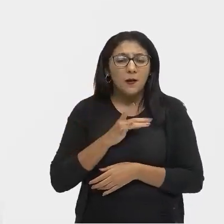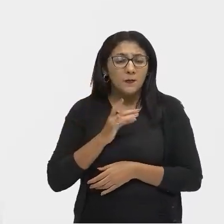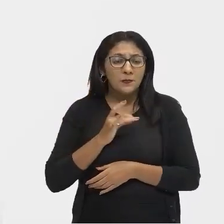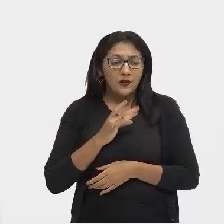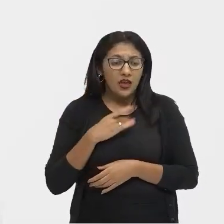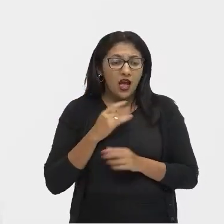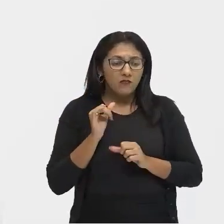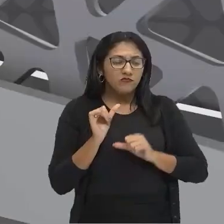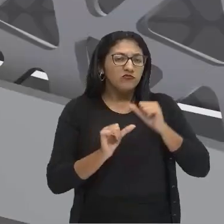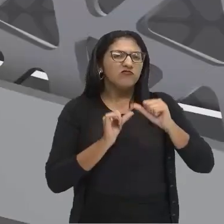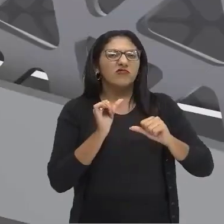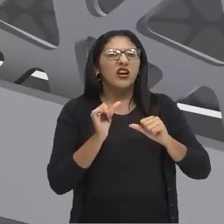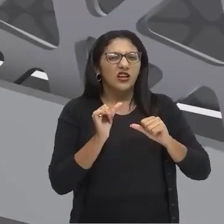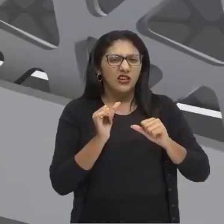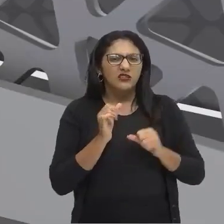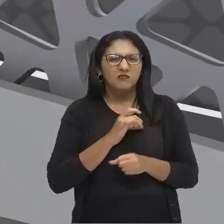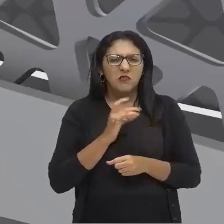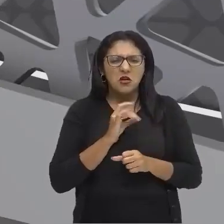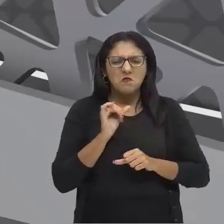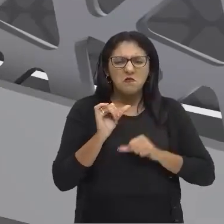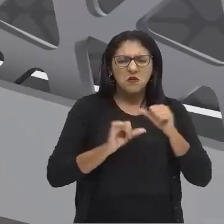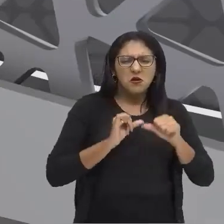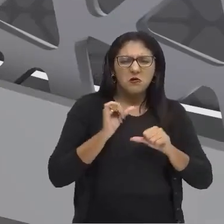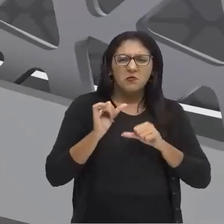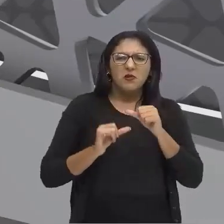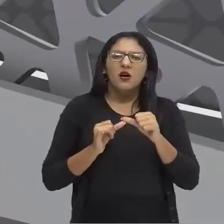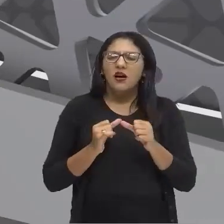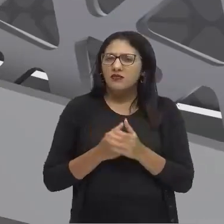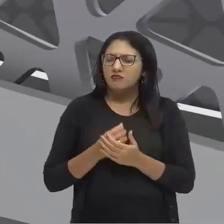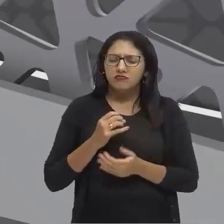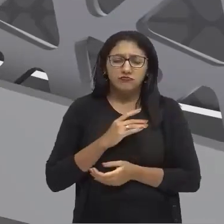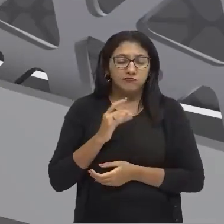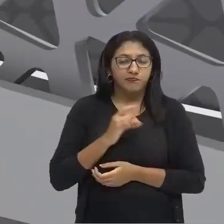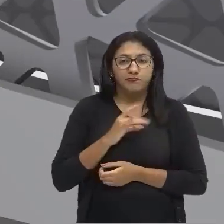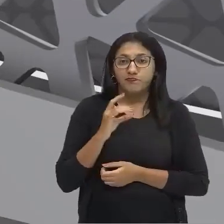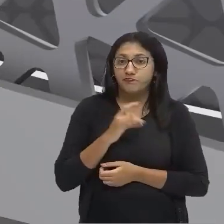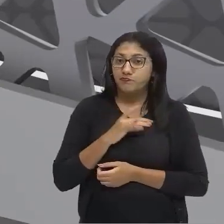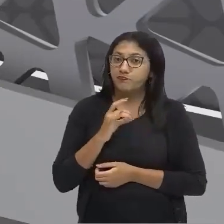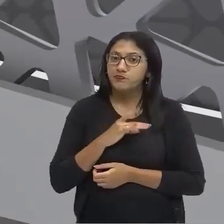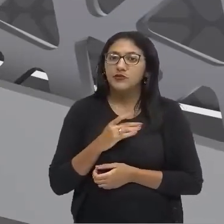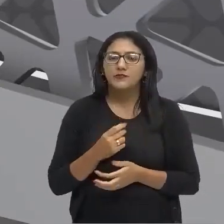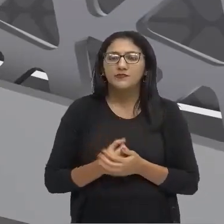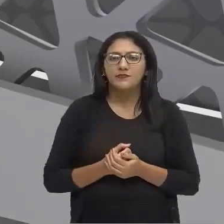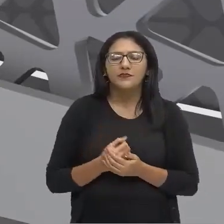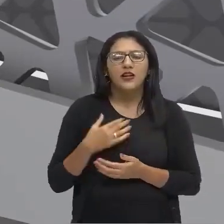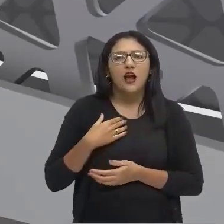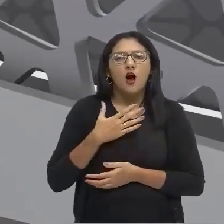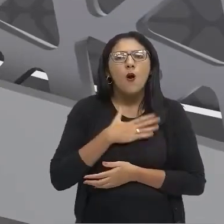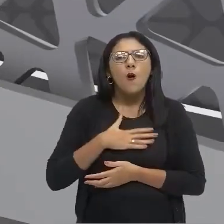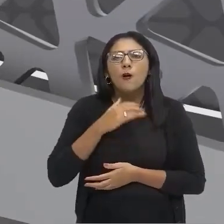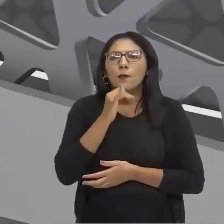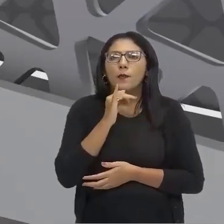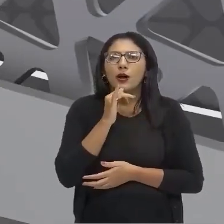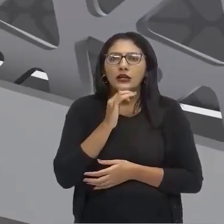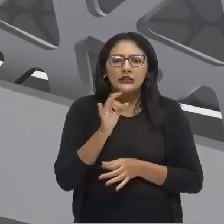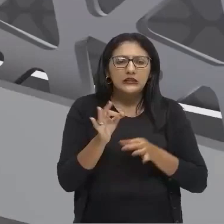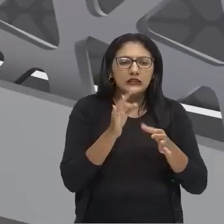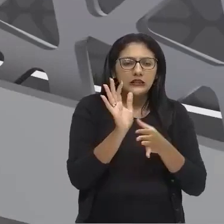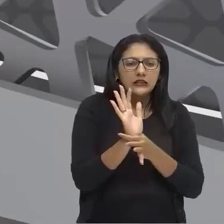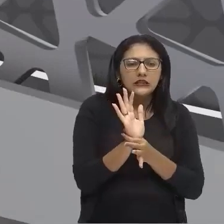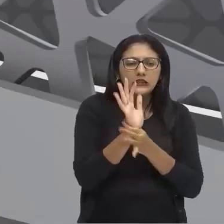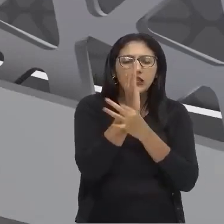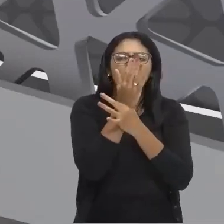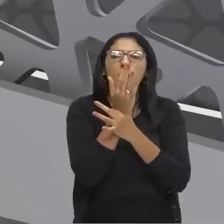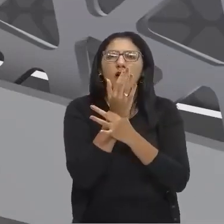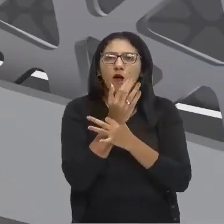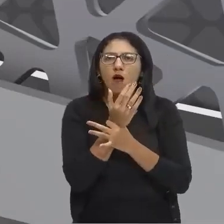de mudanças, né? Muito medo de mudanças. Eu gosto muito da coisa muito segura,